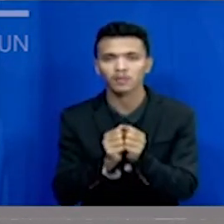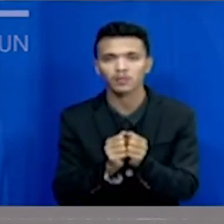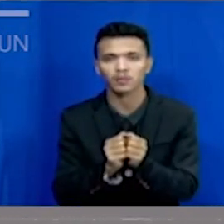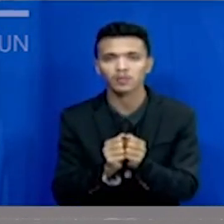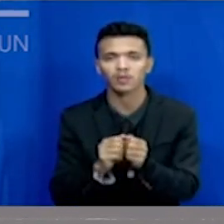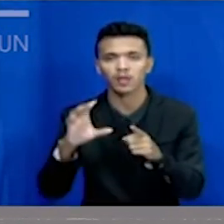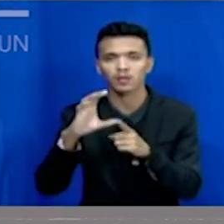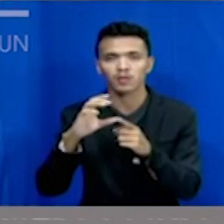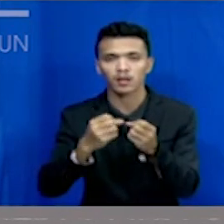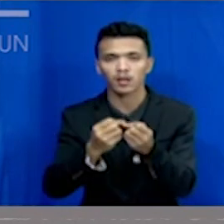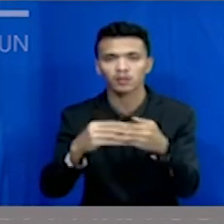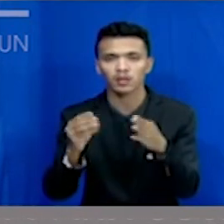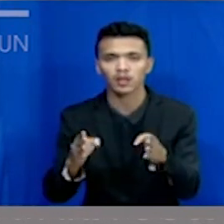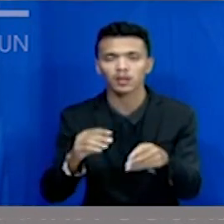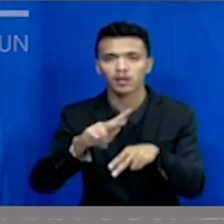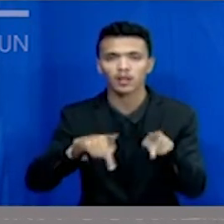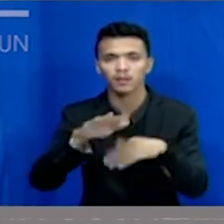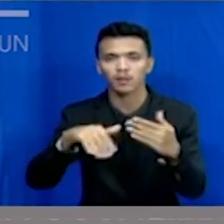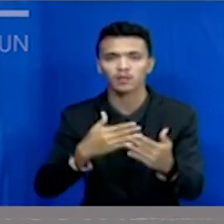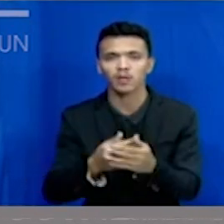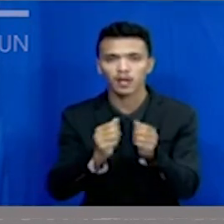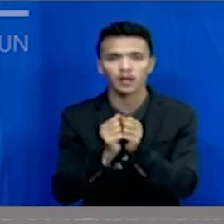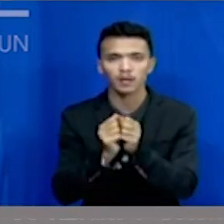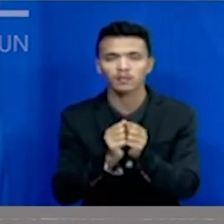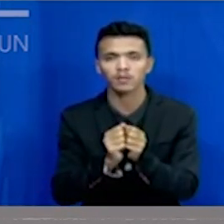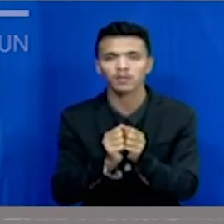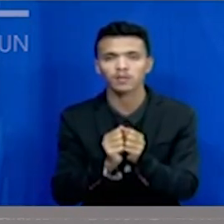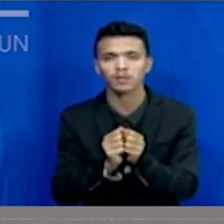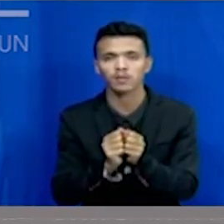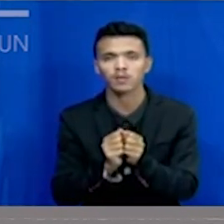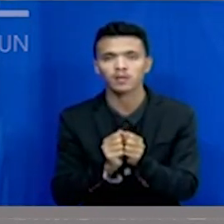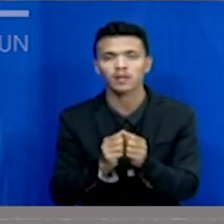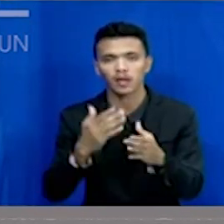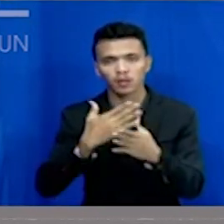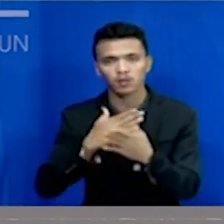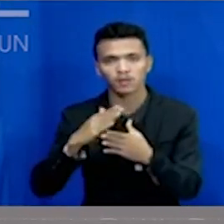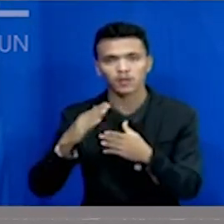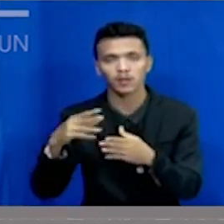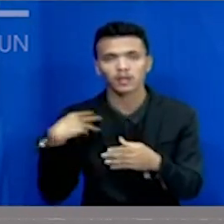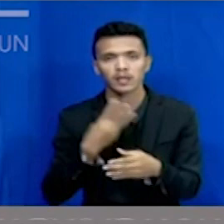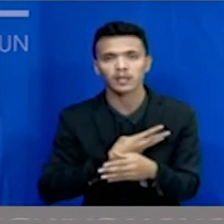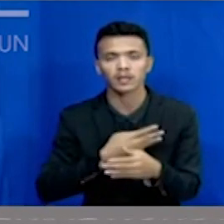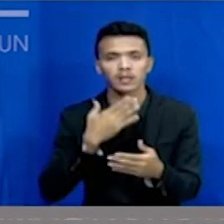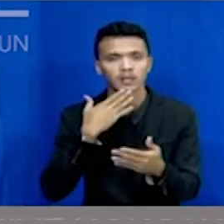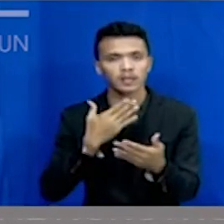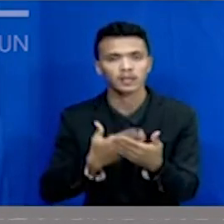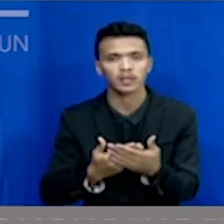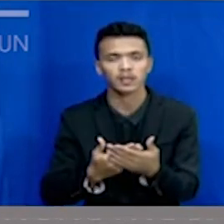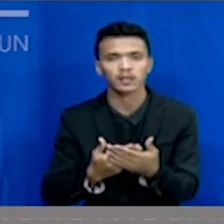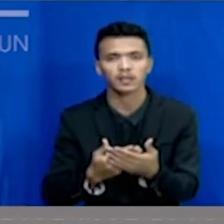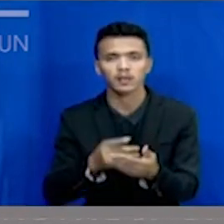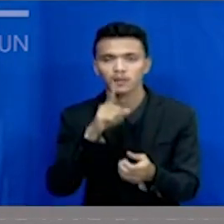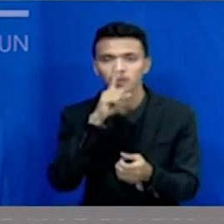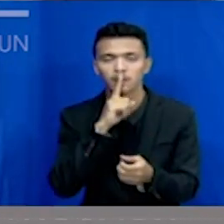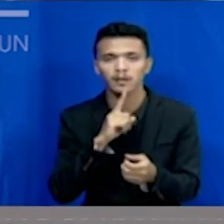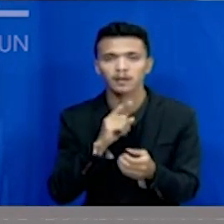pa autoridade su parte hototu akita hamutu katu hakain asu explora ita nini murak mean kultural sira tu